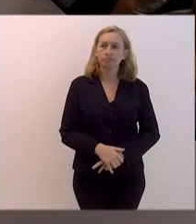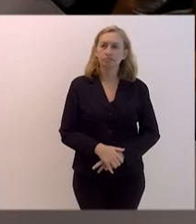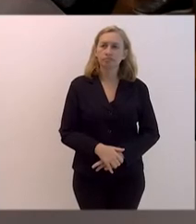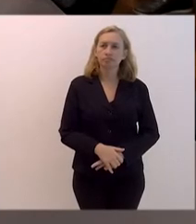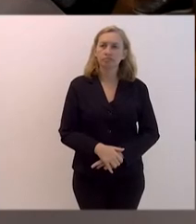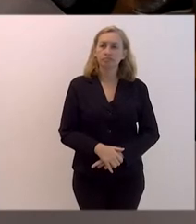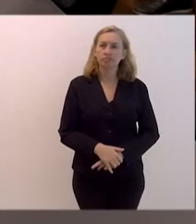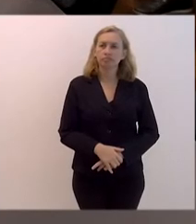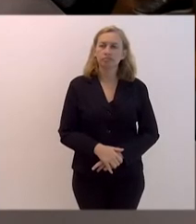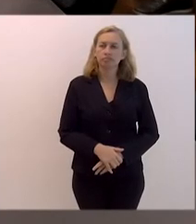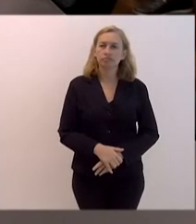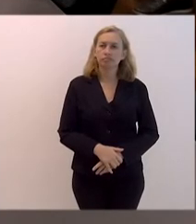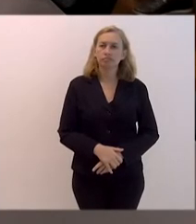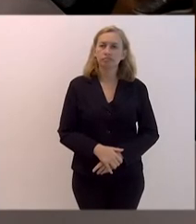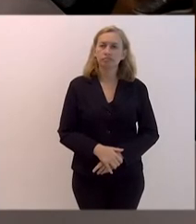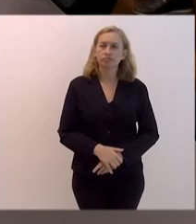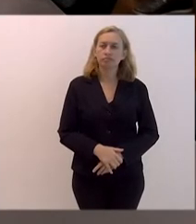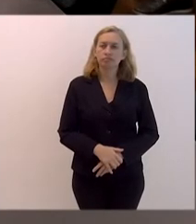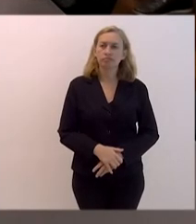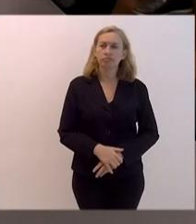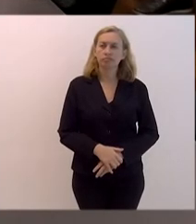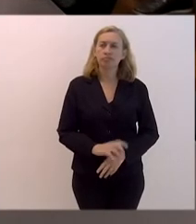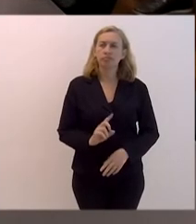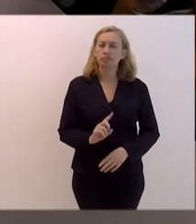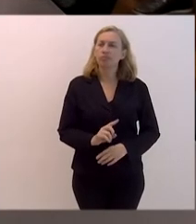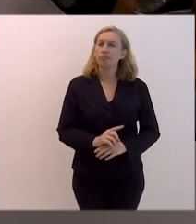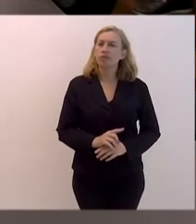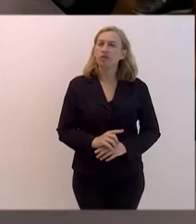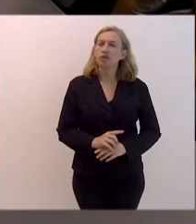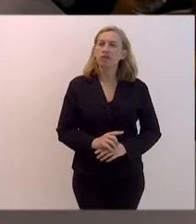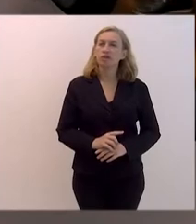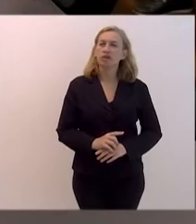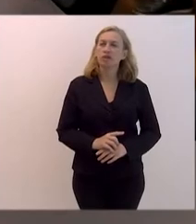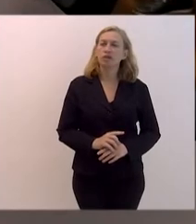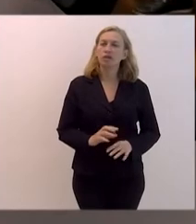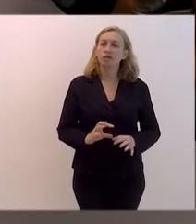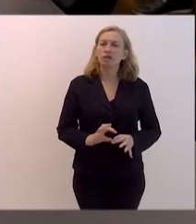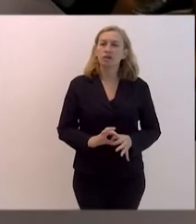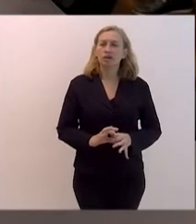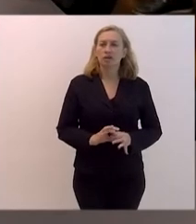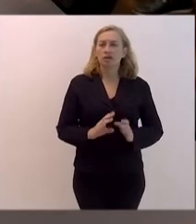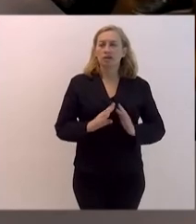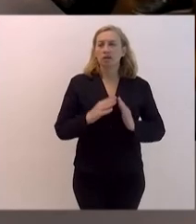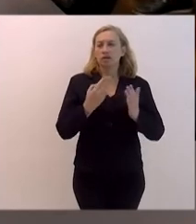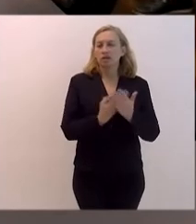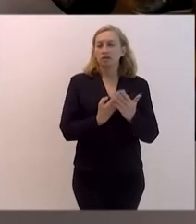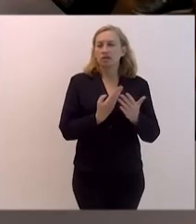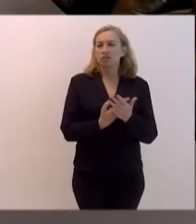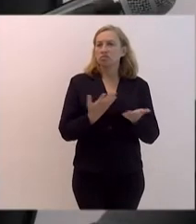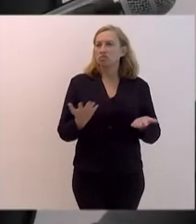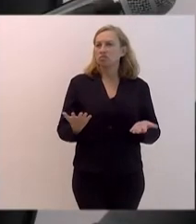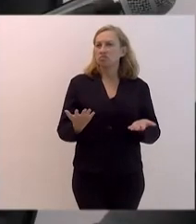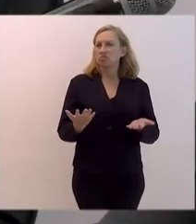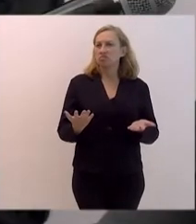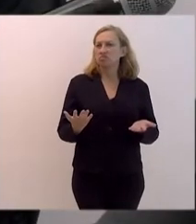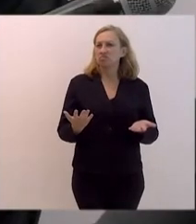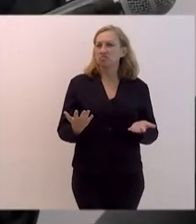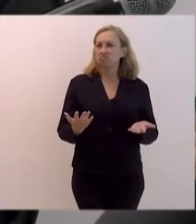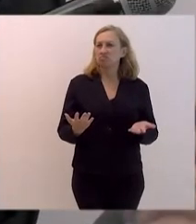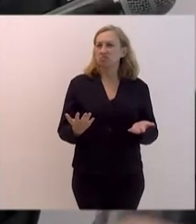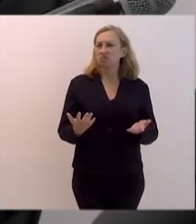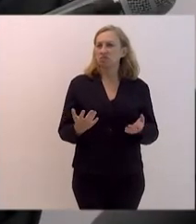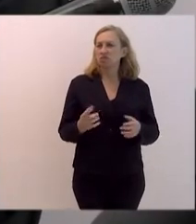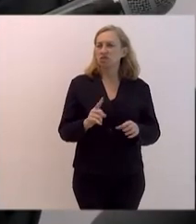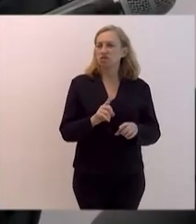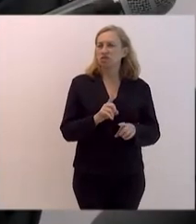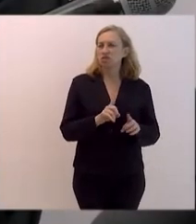Se o fundo da Assembleia. E o 2 compete garantir a livre atividade das escolas. Eu estou eu suprimindo o